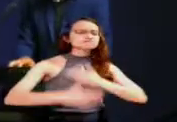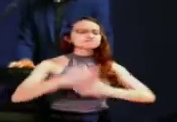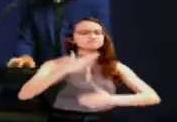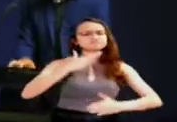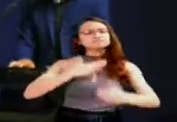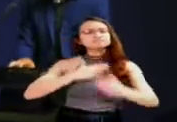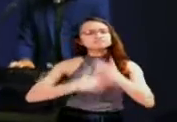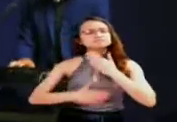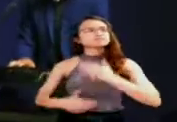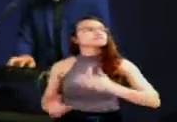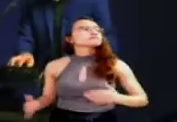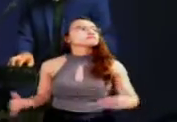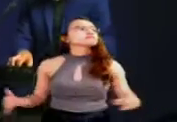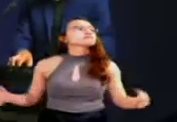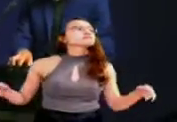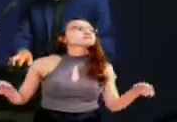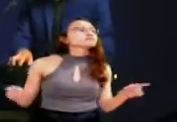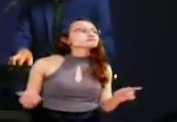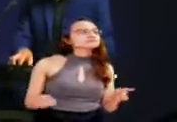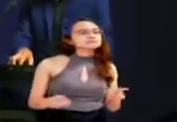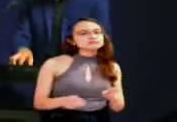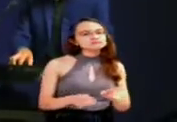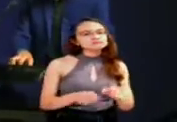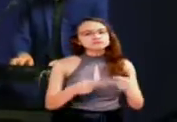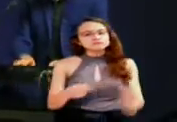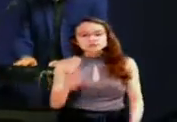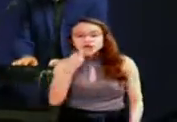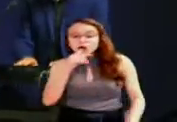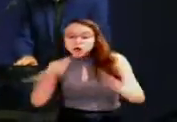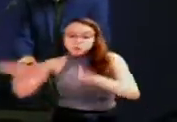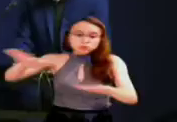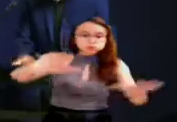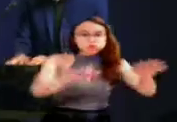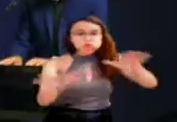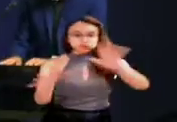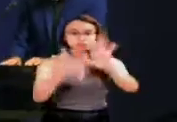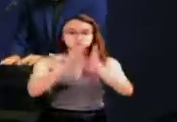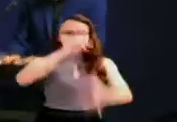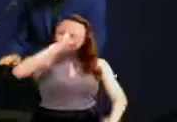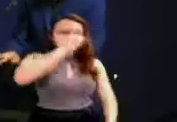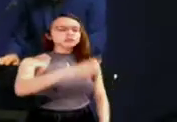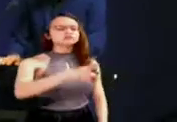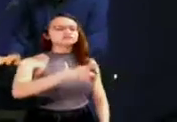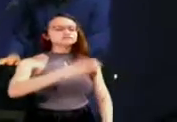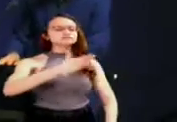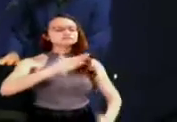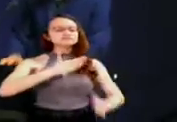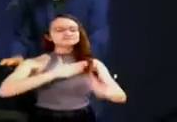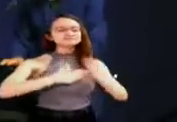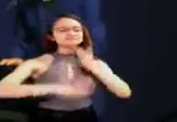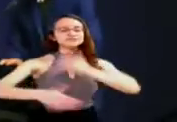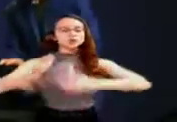sossegai. Cante assim, ó. As ondas atendem ao meu mandar,